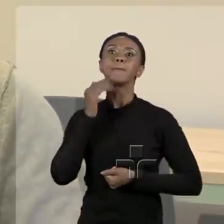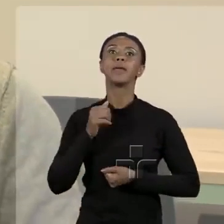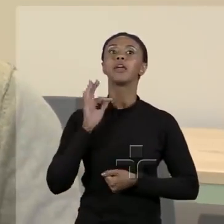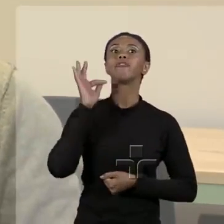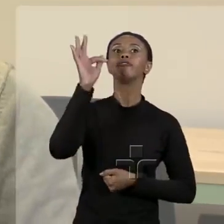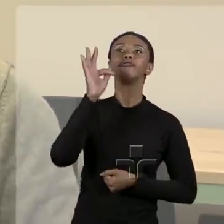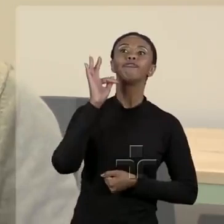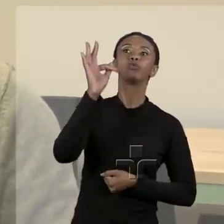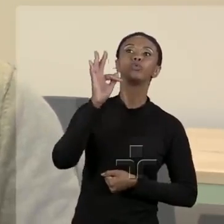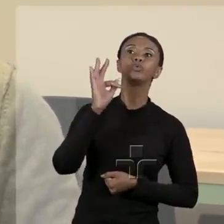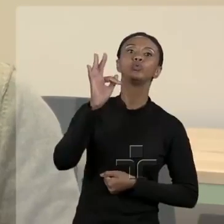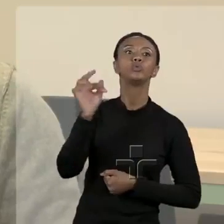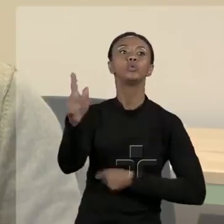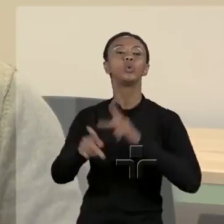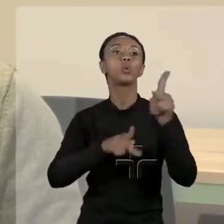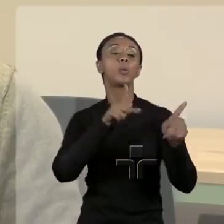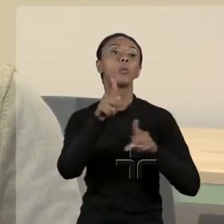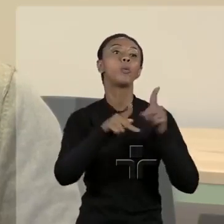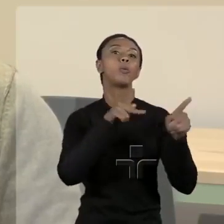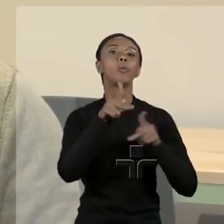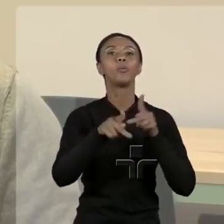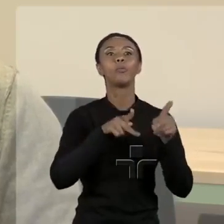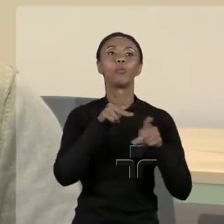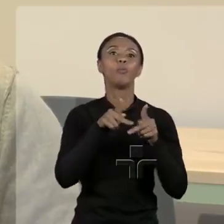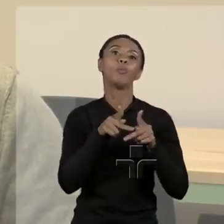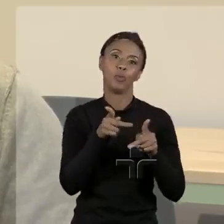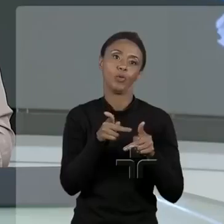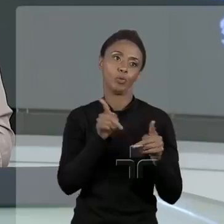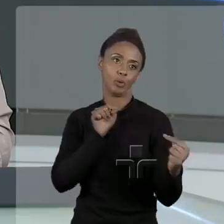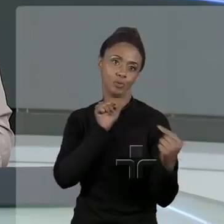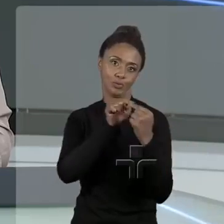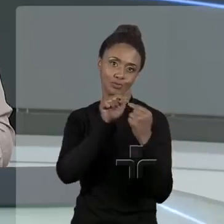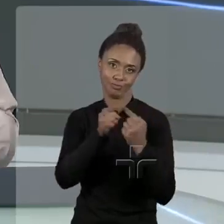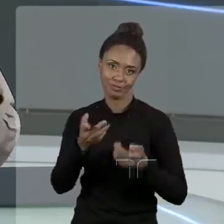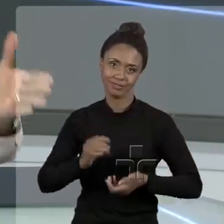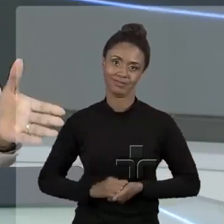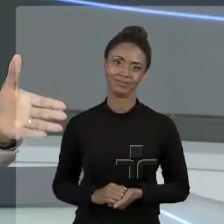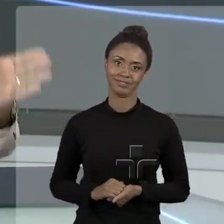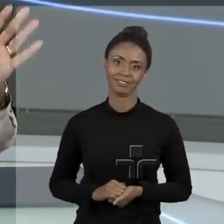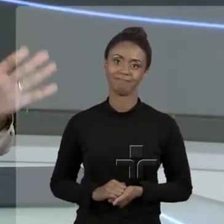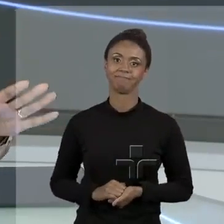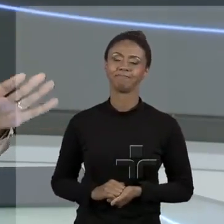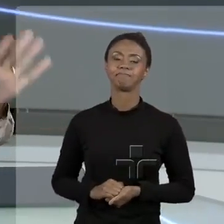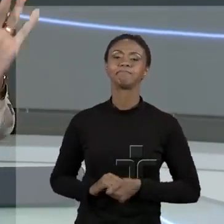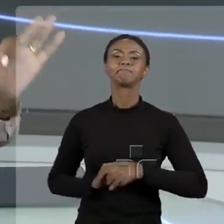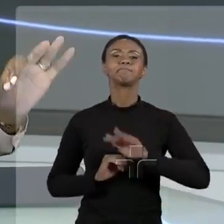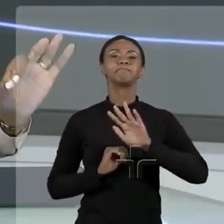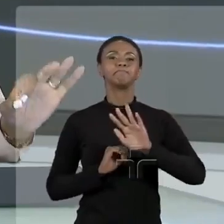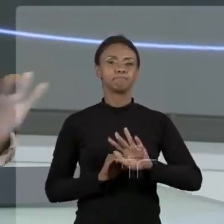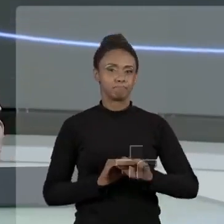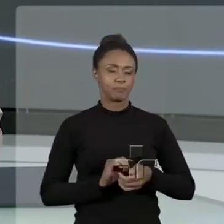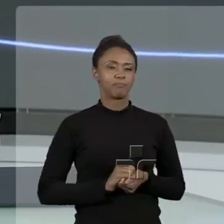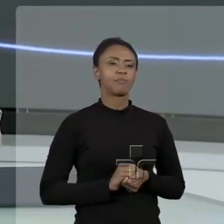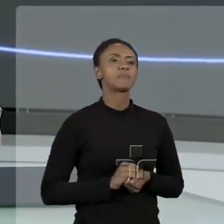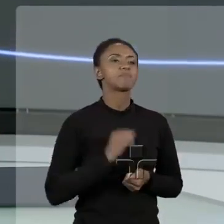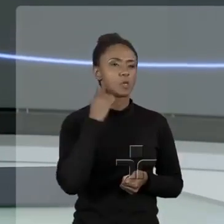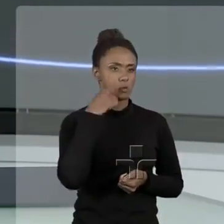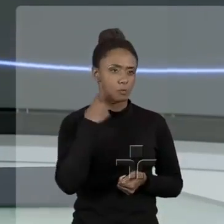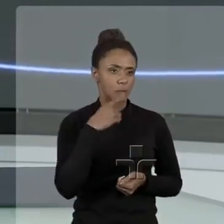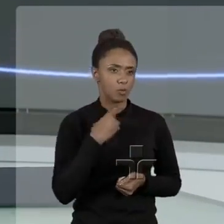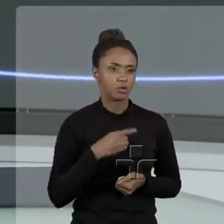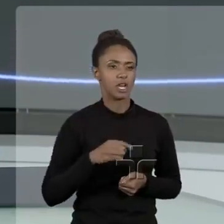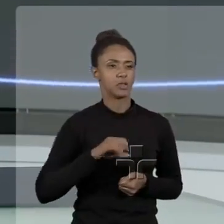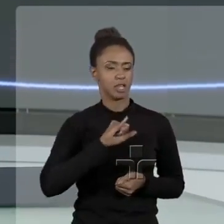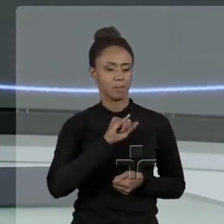perspectiva dos públicos com os quais você pretende lidar. Deputada, a pesquisa divulgada ontem pelo IBGE mostra